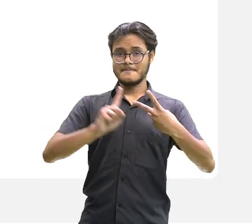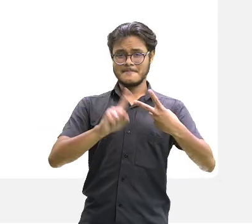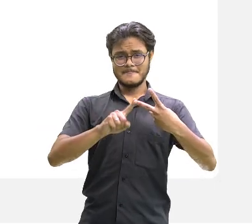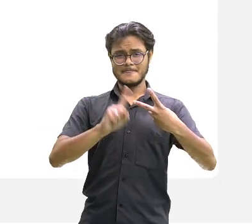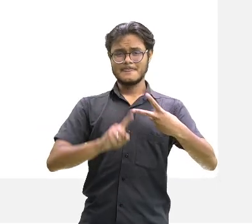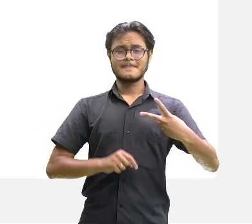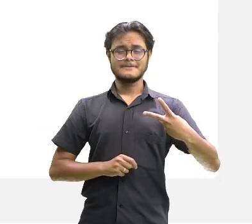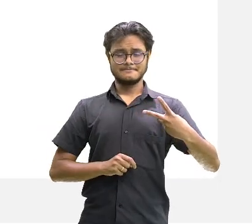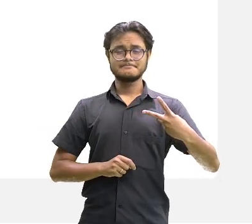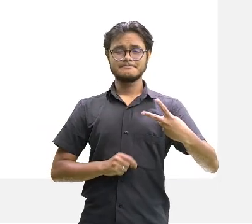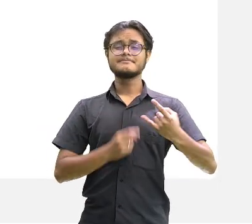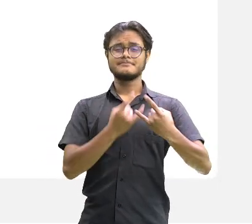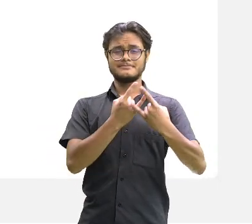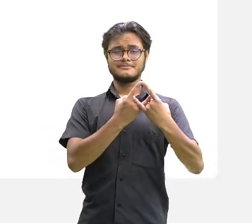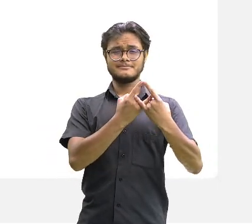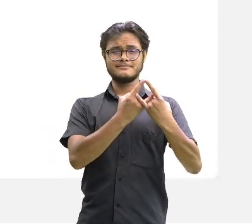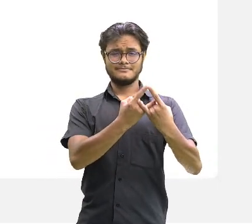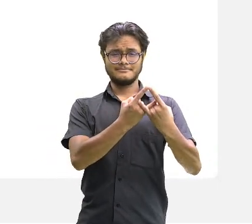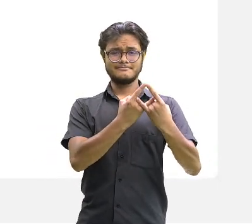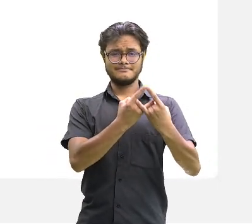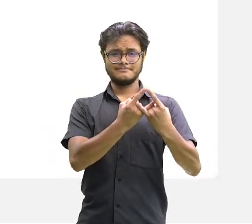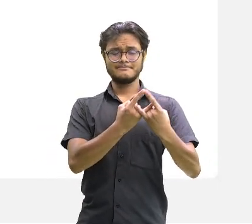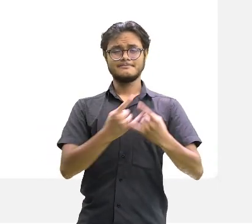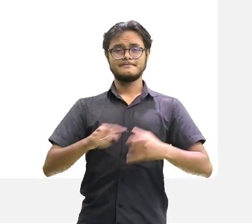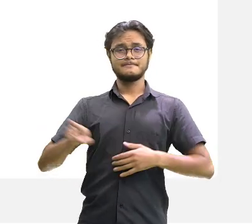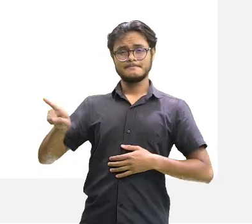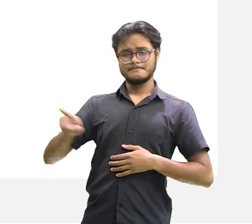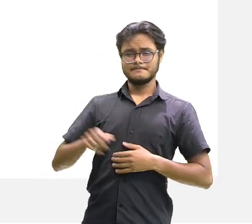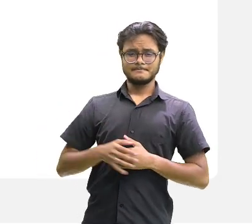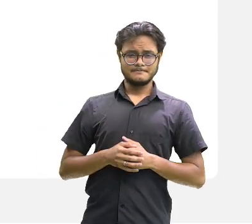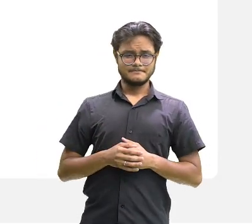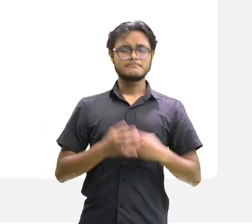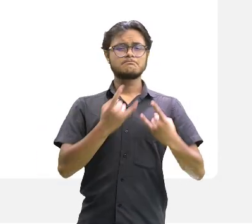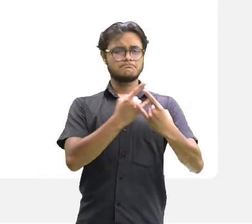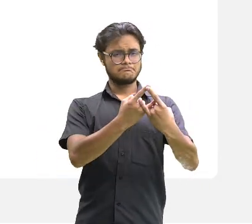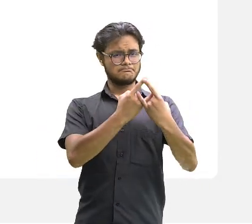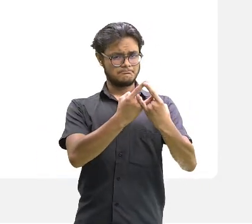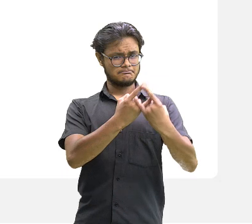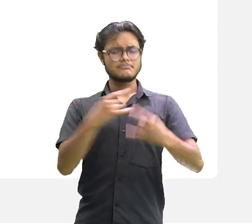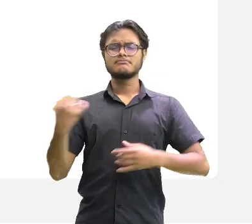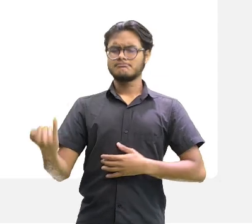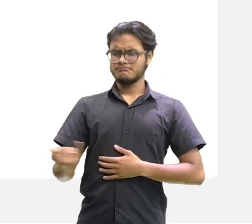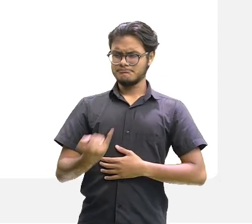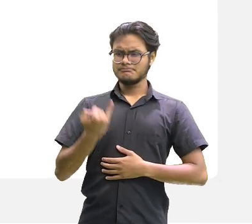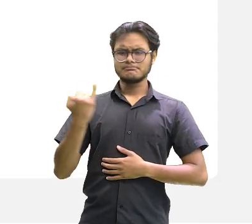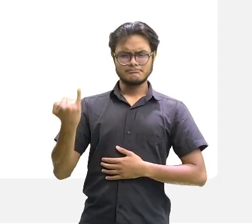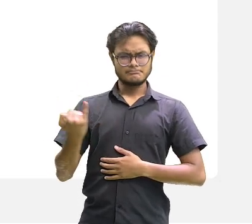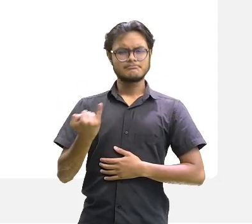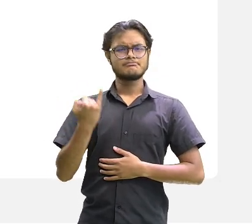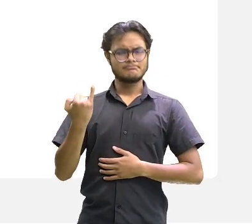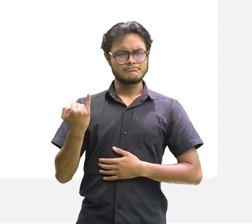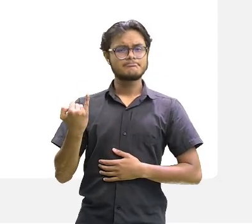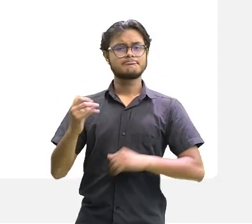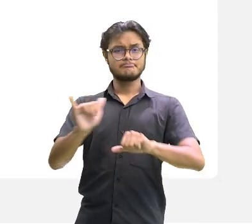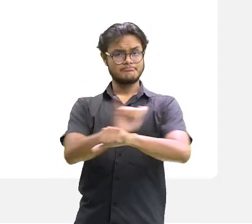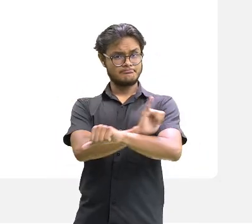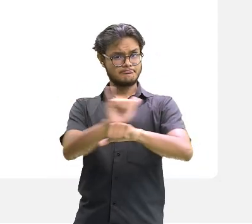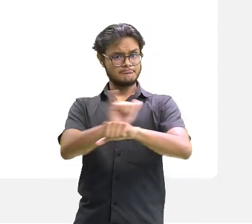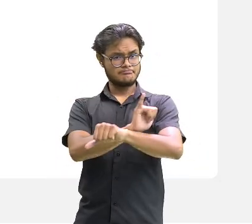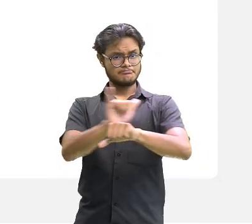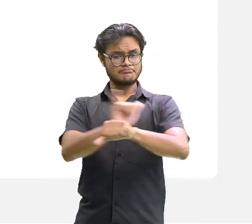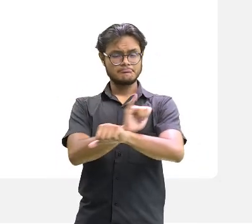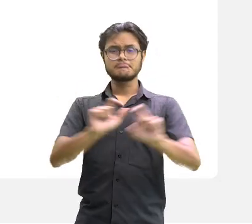barreira, a camisinha, beleza? A camisinha de extrema importância aí, considerado um dos métodos